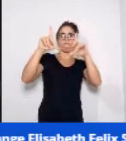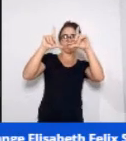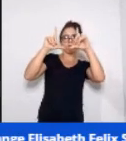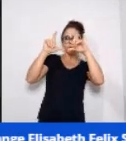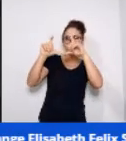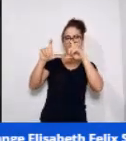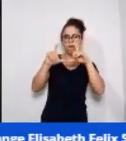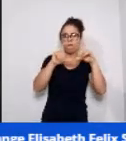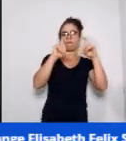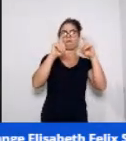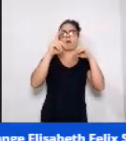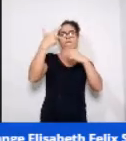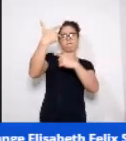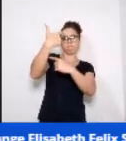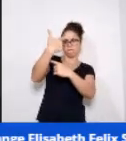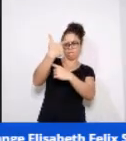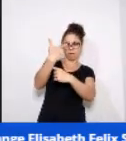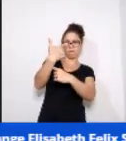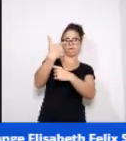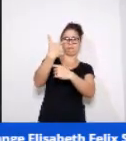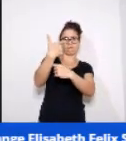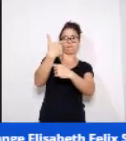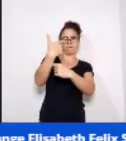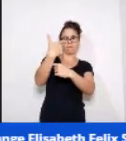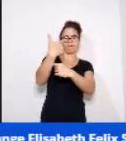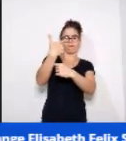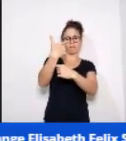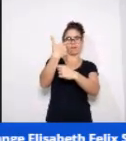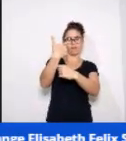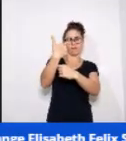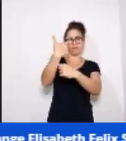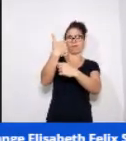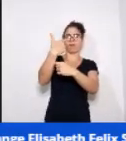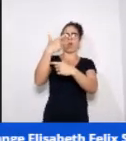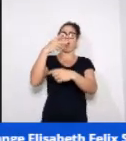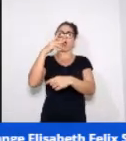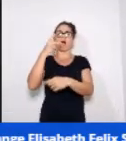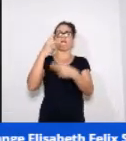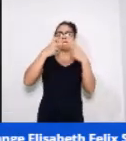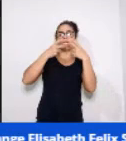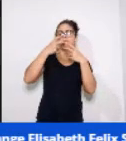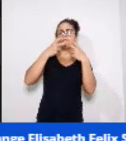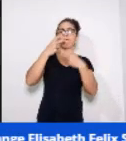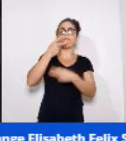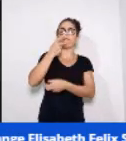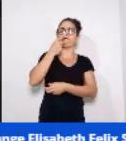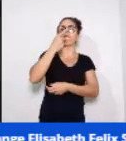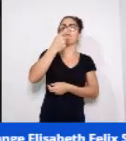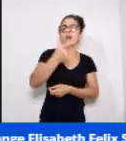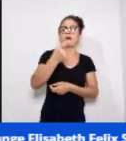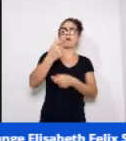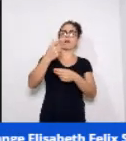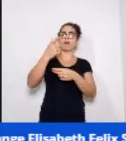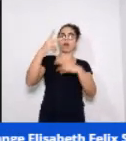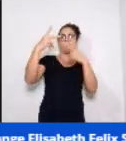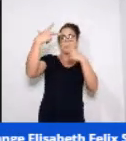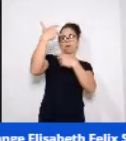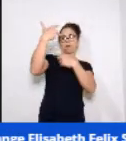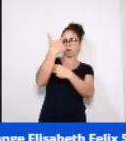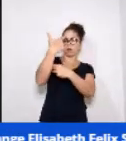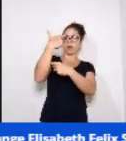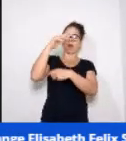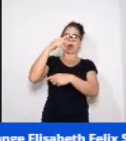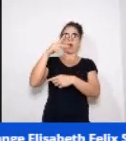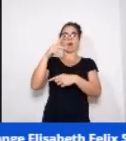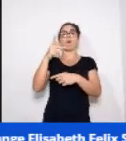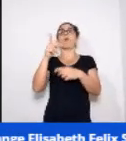né? Grave ali, faça gravações com a sua voz, até mesmo das suas imagens, né? Sobre os